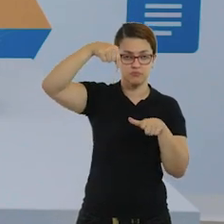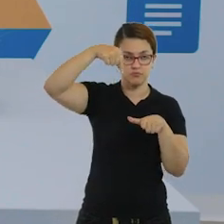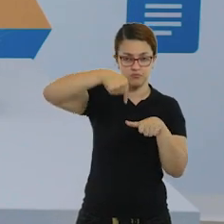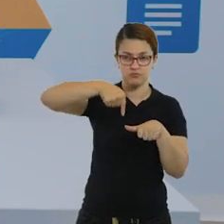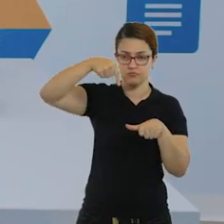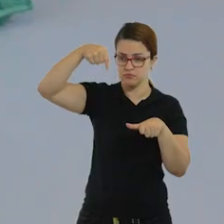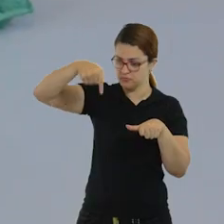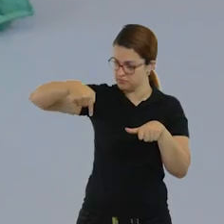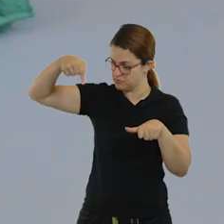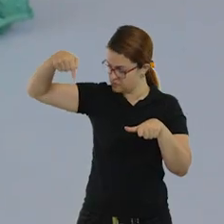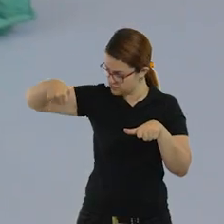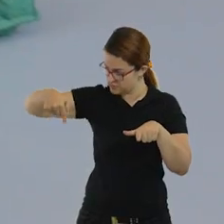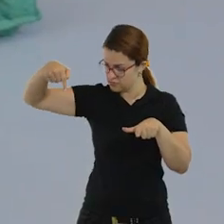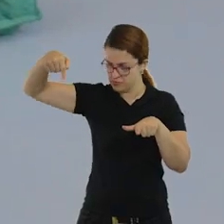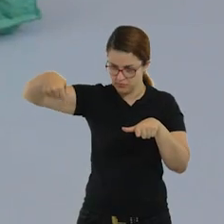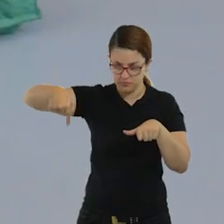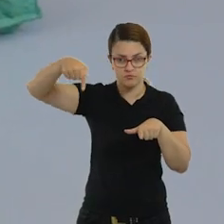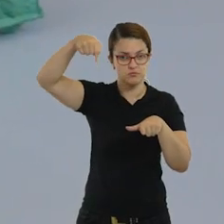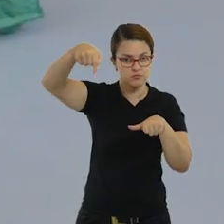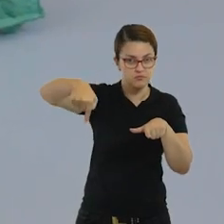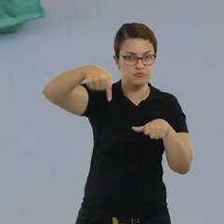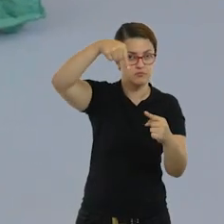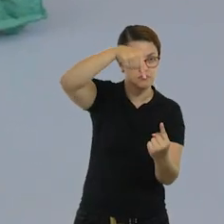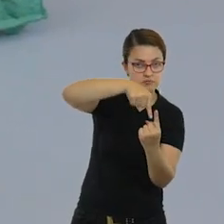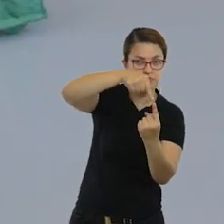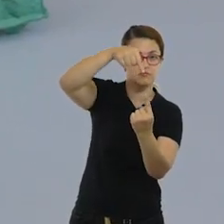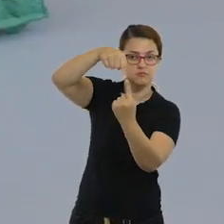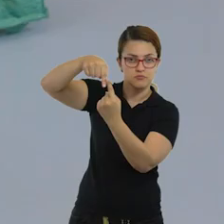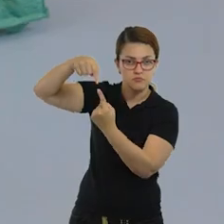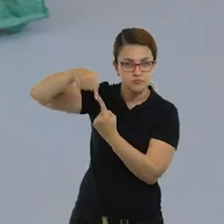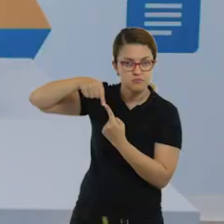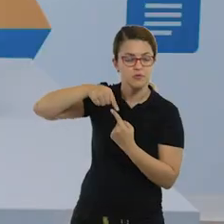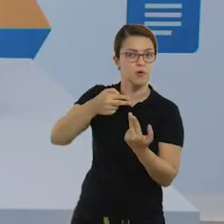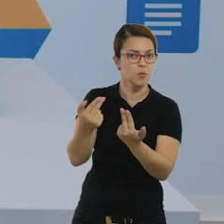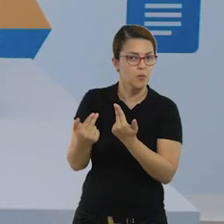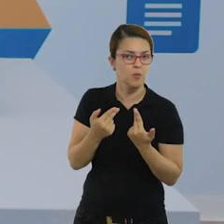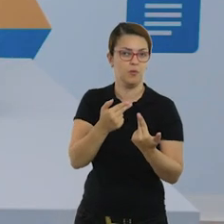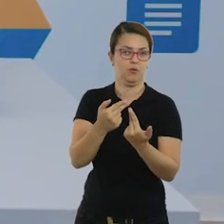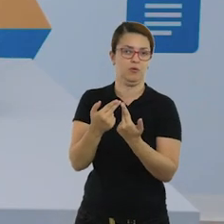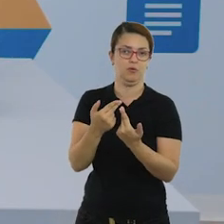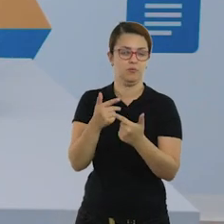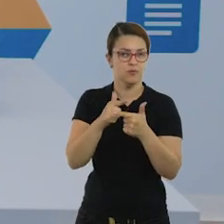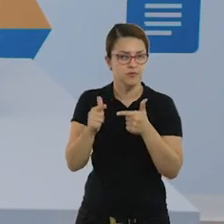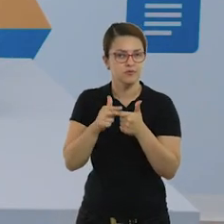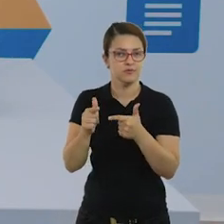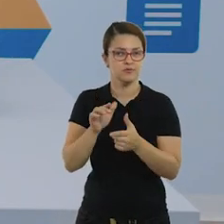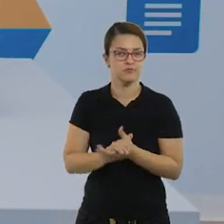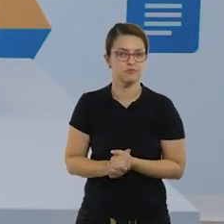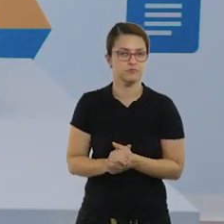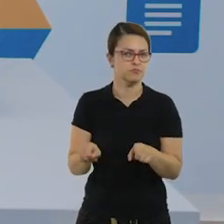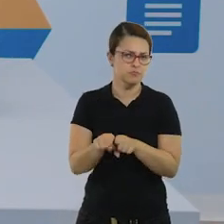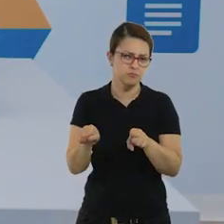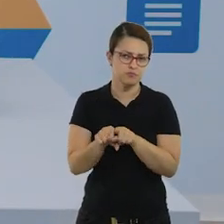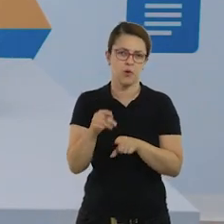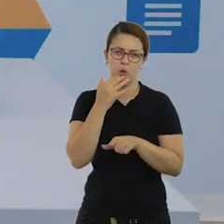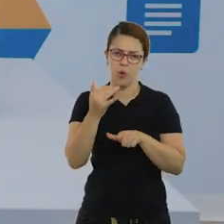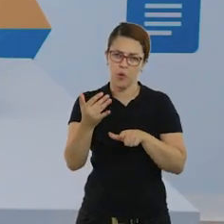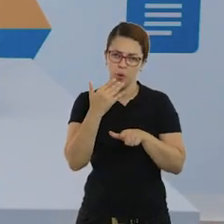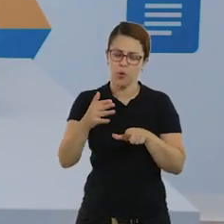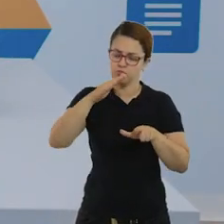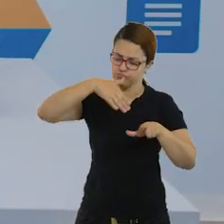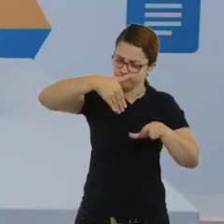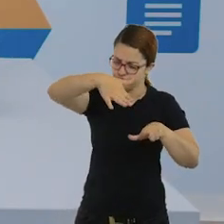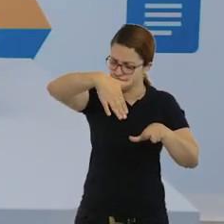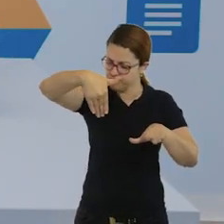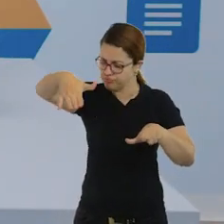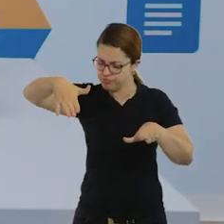mesma ideia das hastes, ele vai encaixando e para você problematizar e trabalhar as cores, você vai pintar cada gominho de uma cor